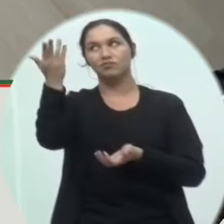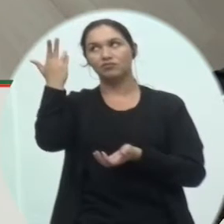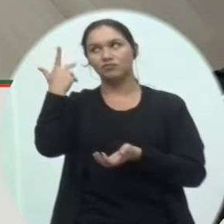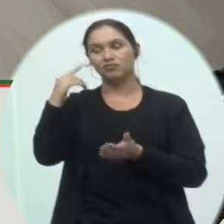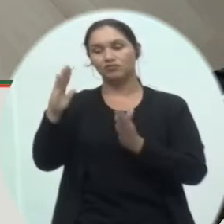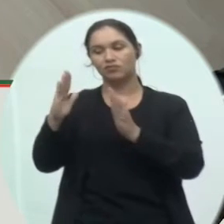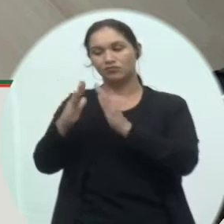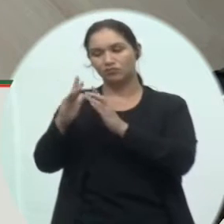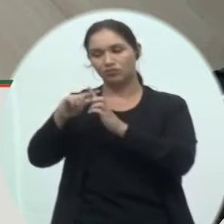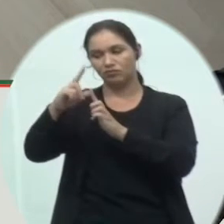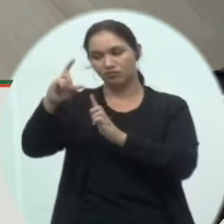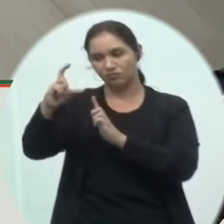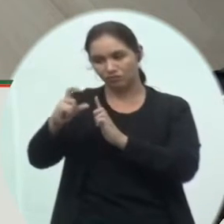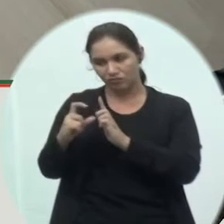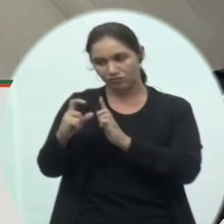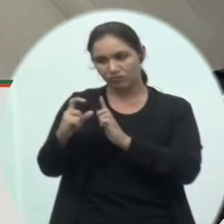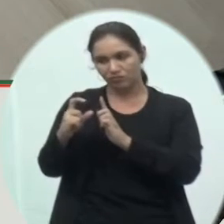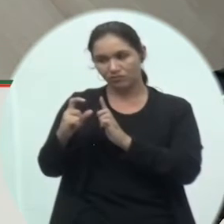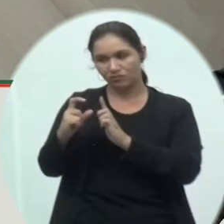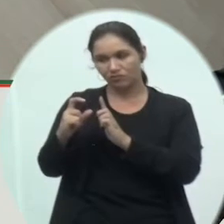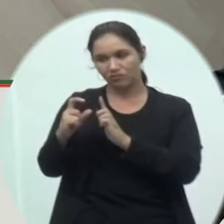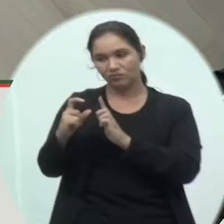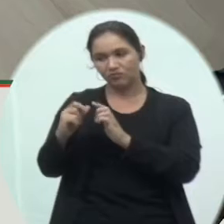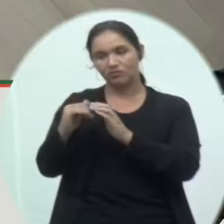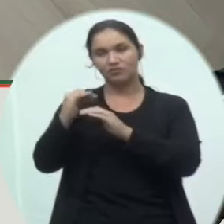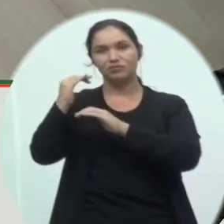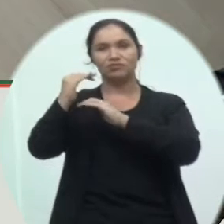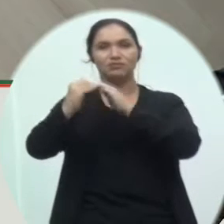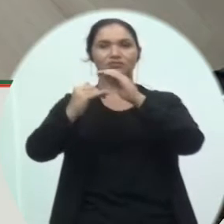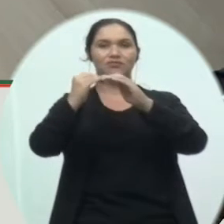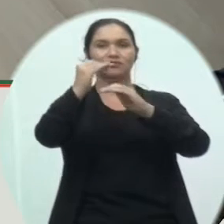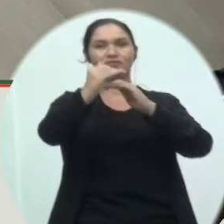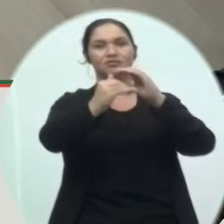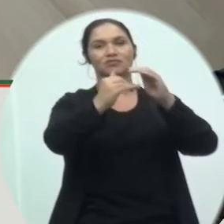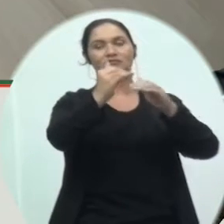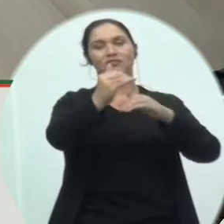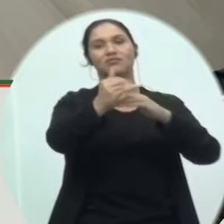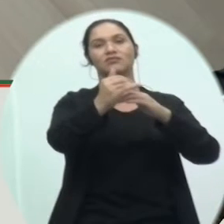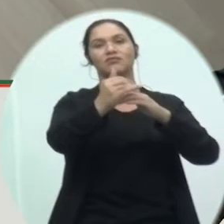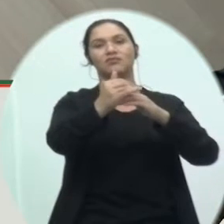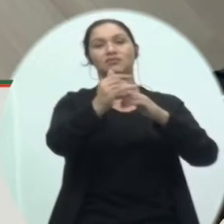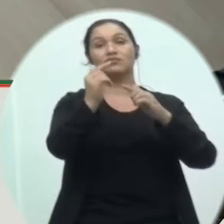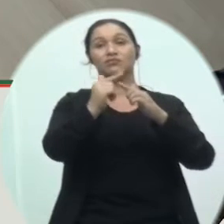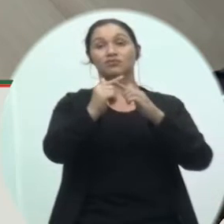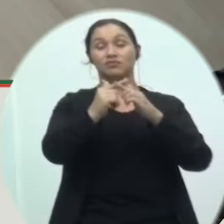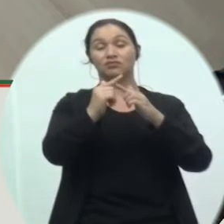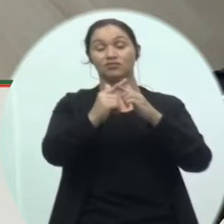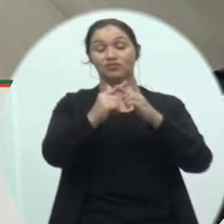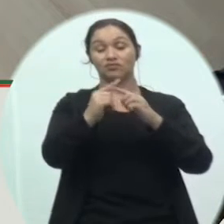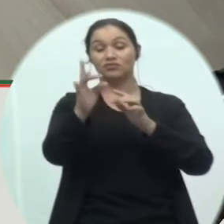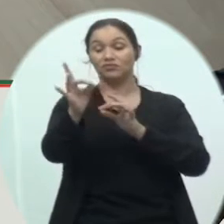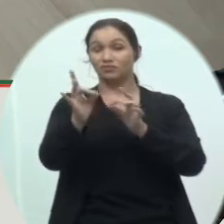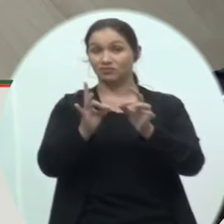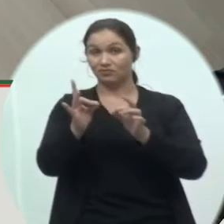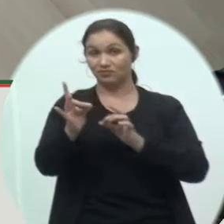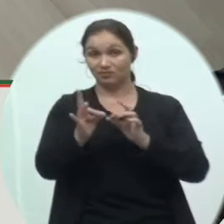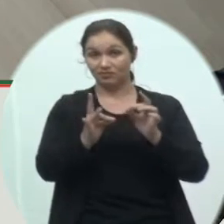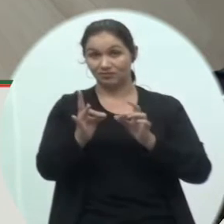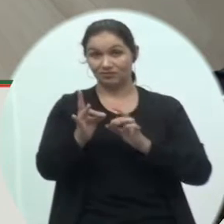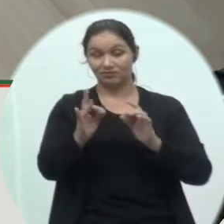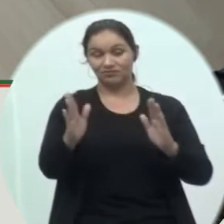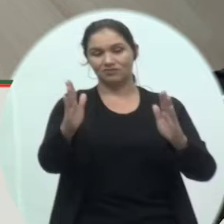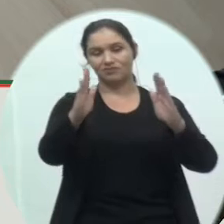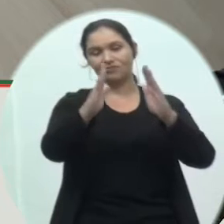aos 24 de março do corrente ano, e organizada por designação do Presbitério de Florianópolis, que